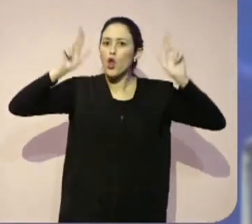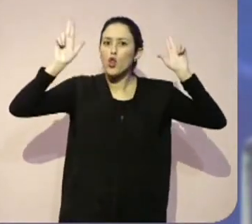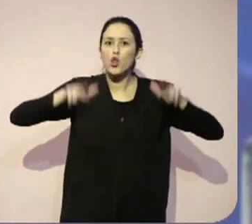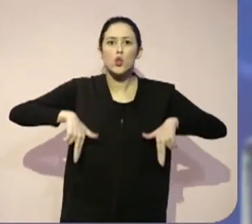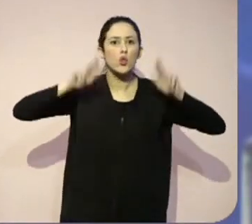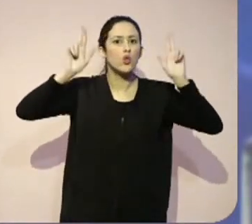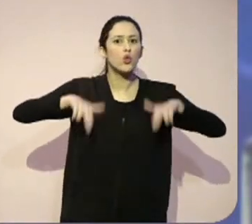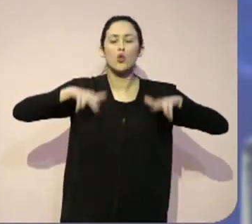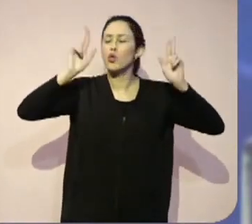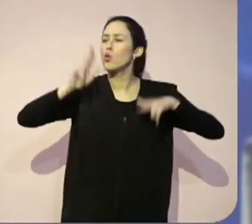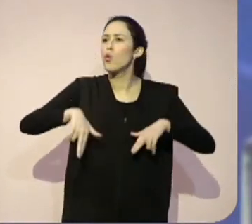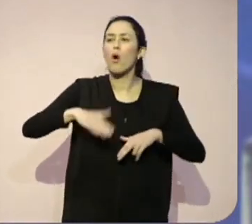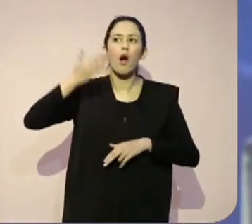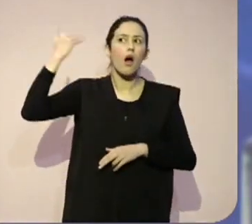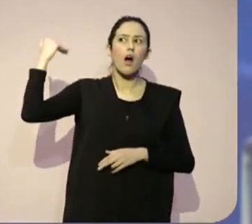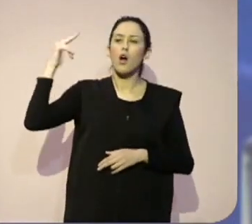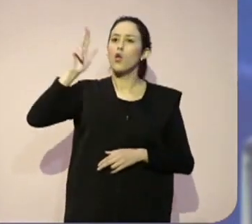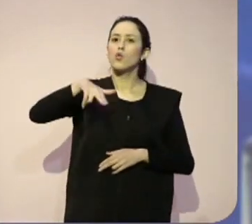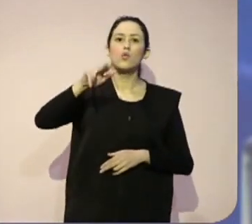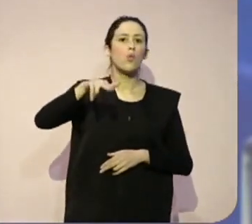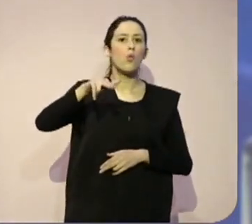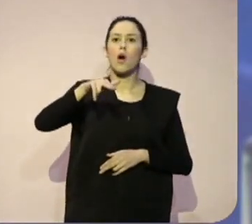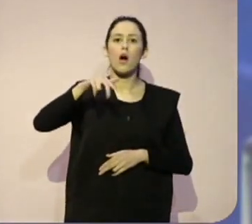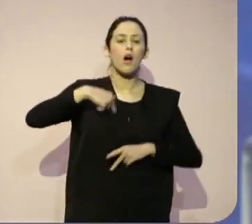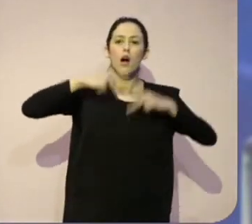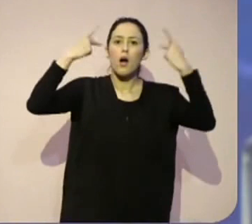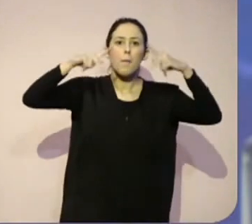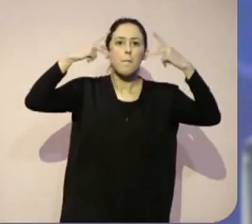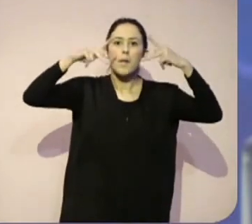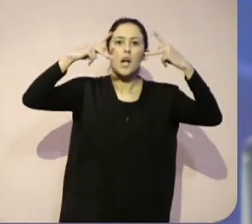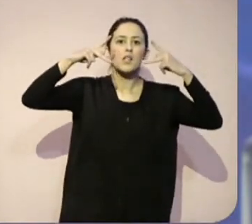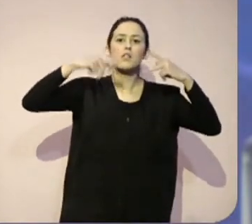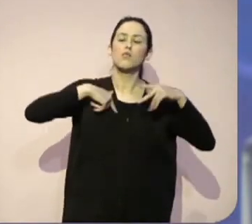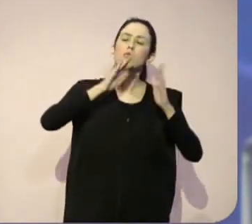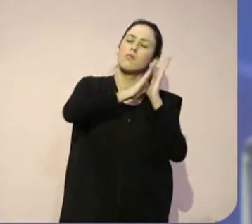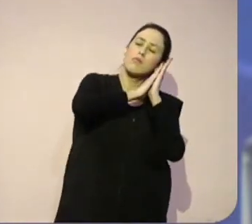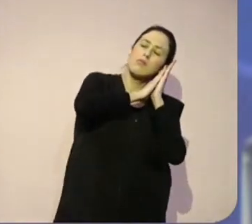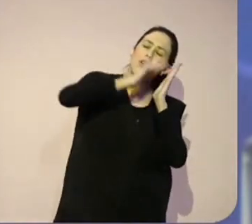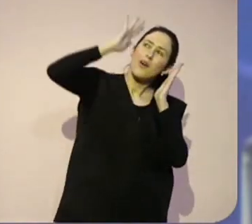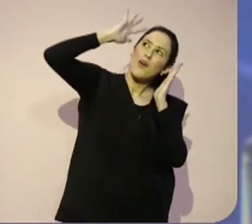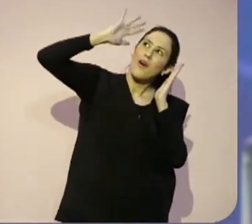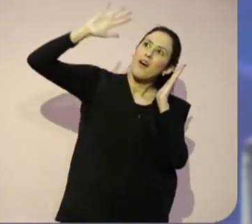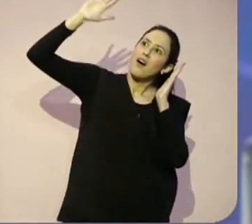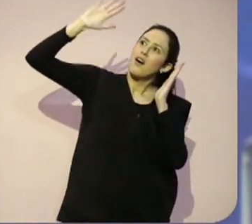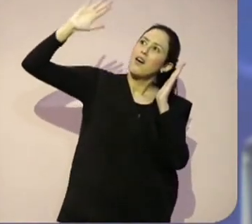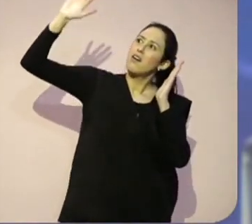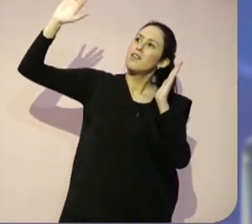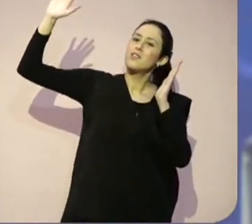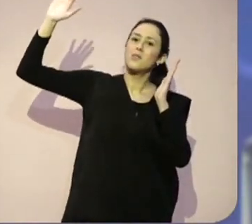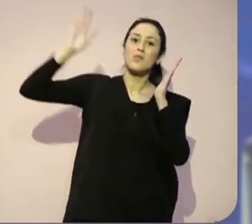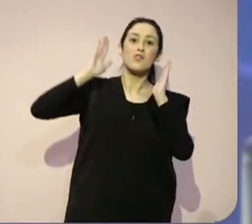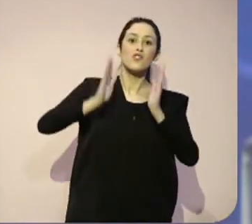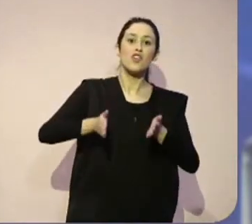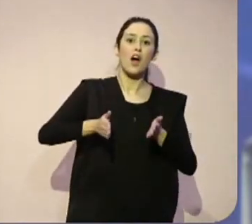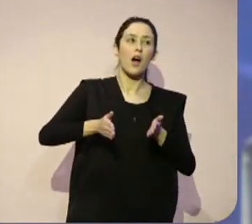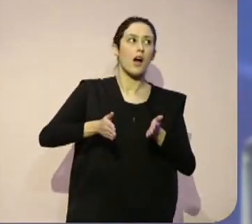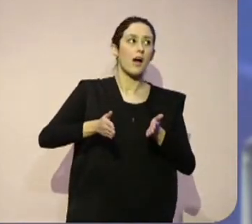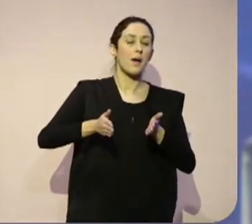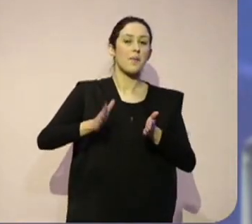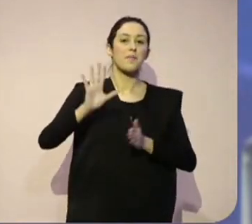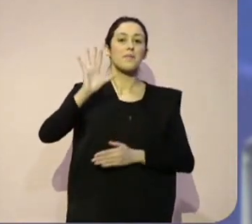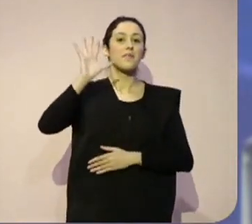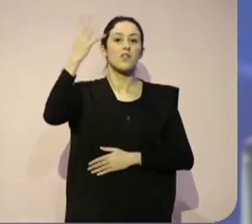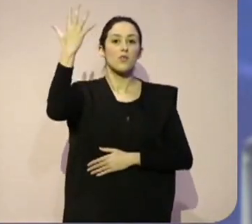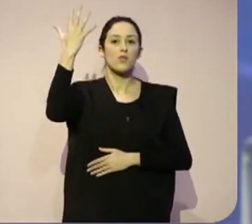tinha acordado na minha vida, e com esse sermão na minha mão. Parece que eu peguei na hora o celular, e é como se eu estivesse